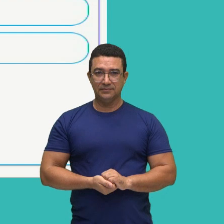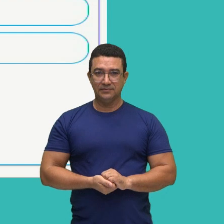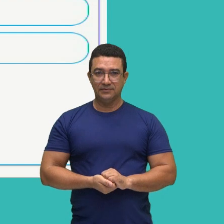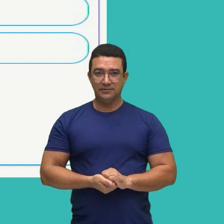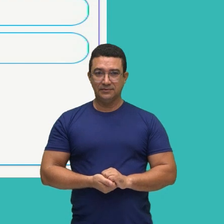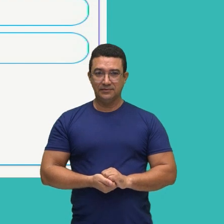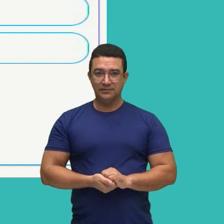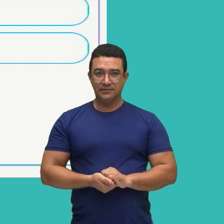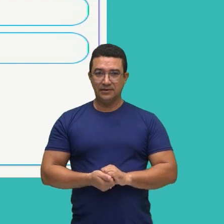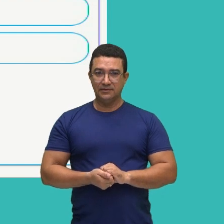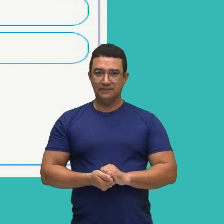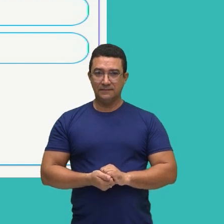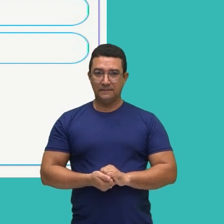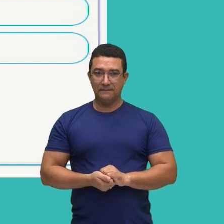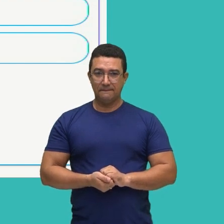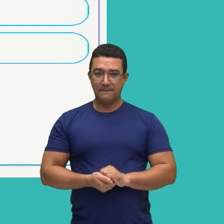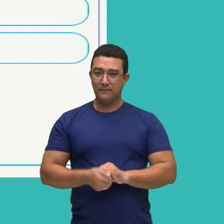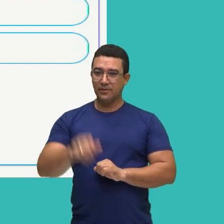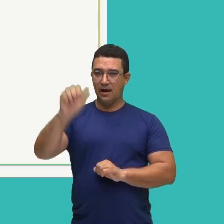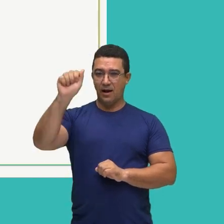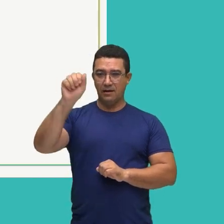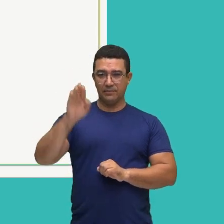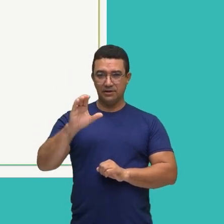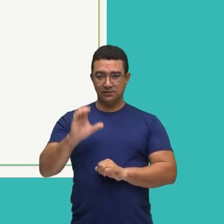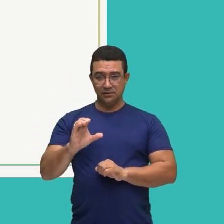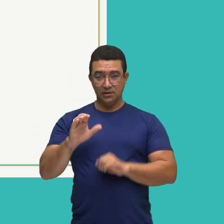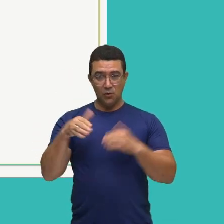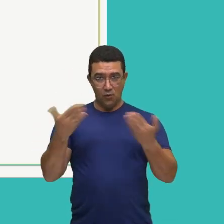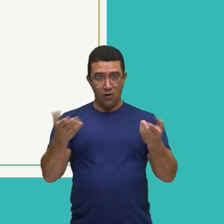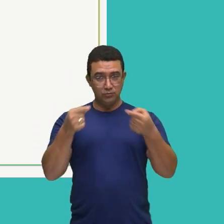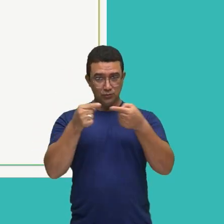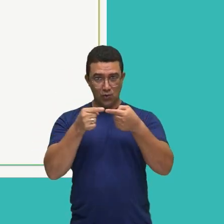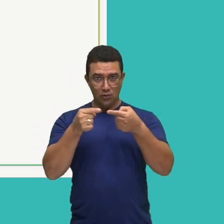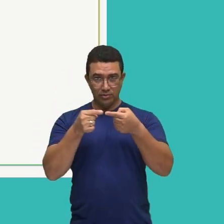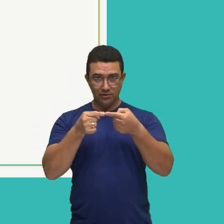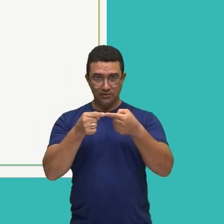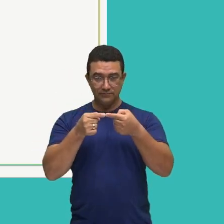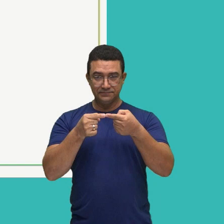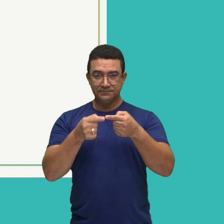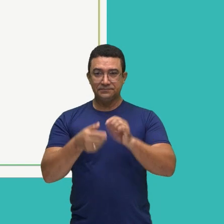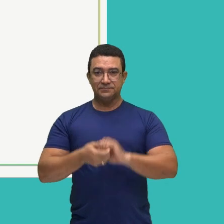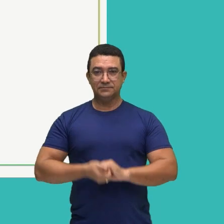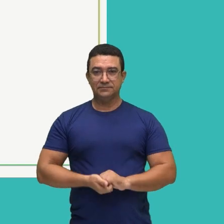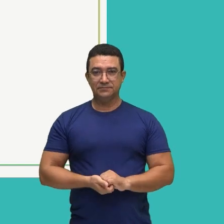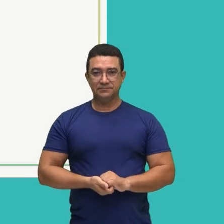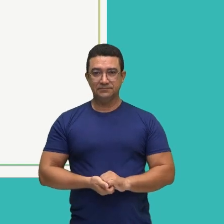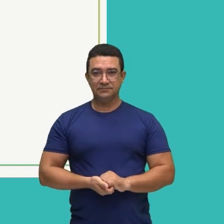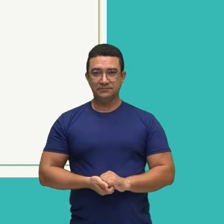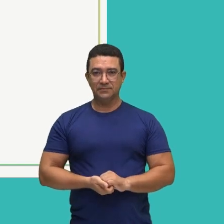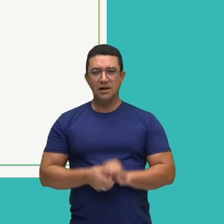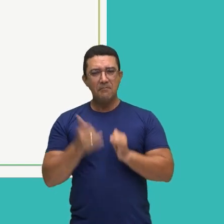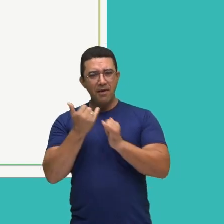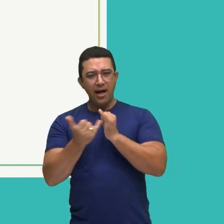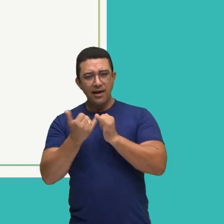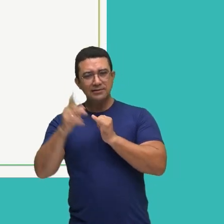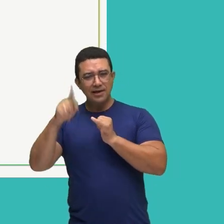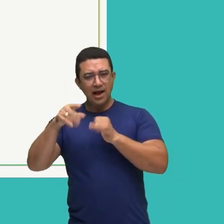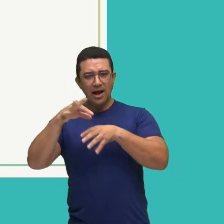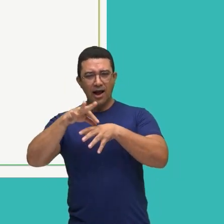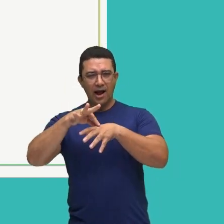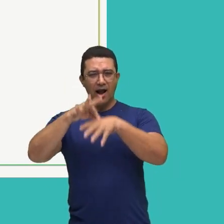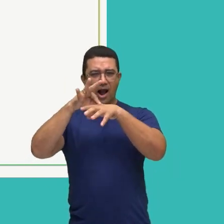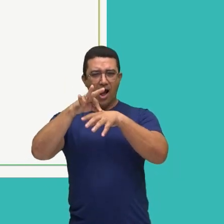bife, almôndega ou picadinho. Tem a ver ali com carne bovina, né? Porque ali tem semelhança, o bife,